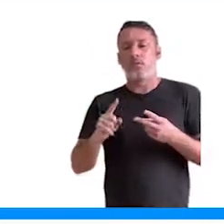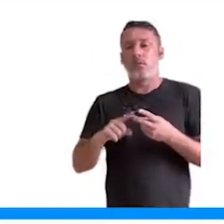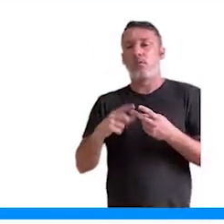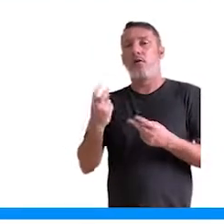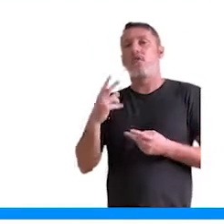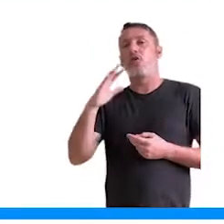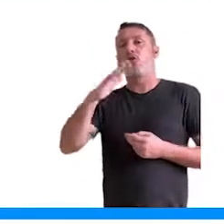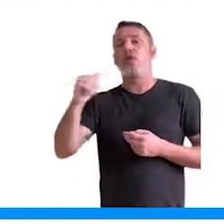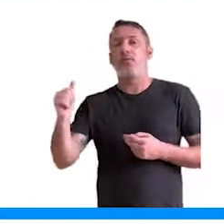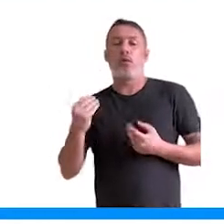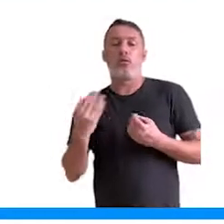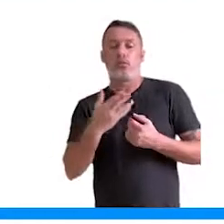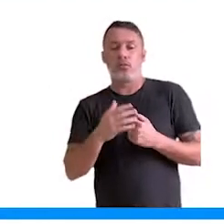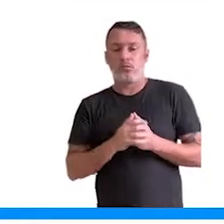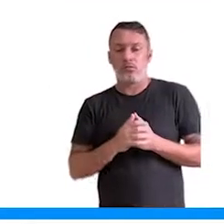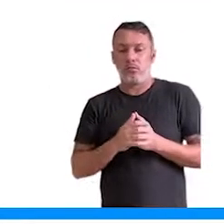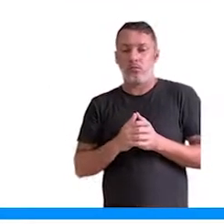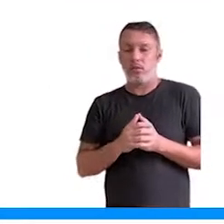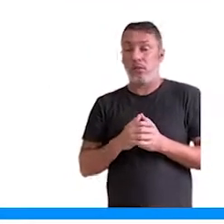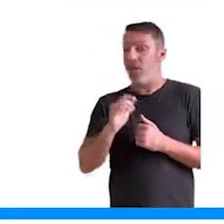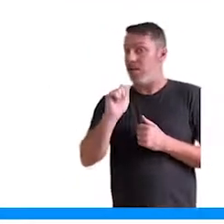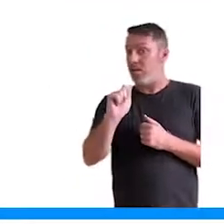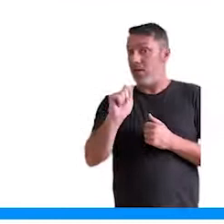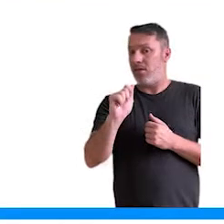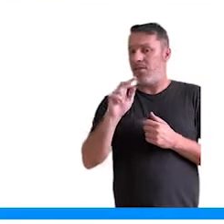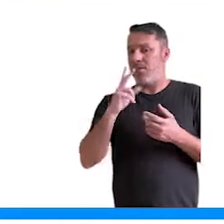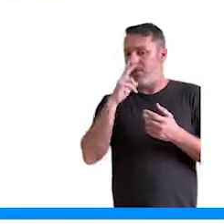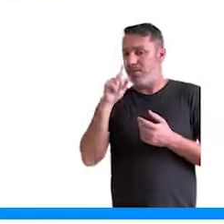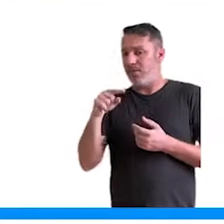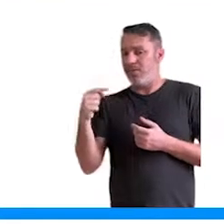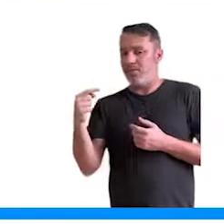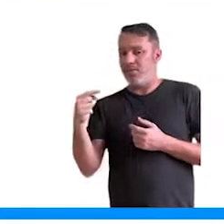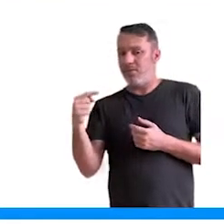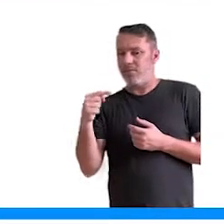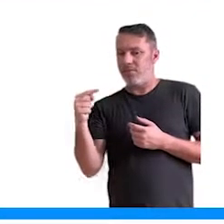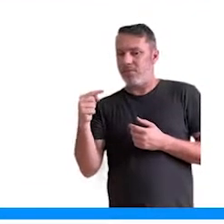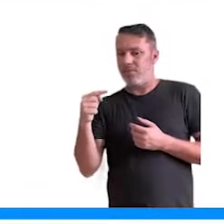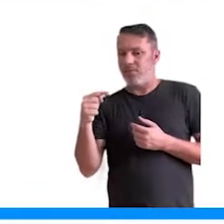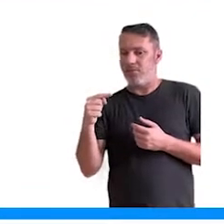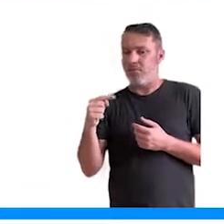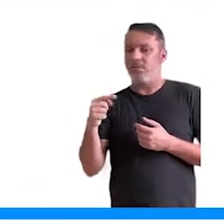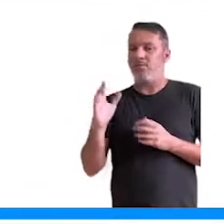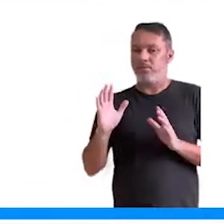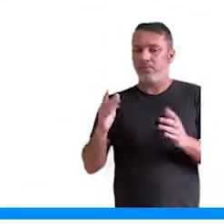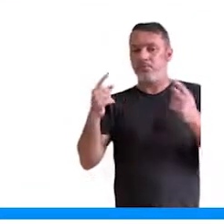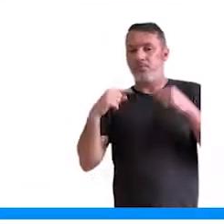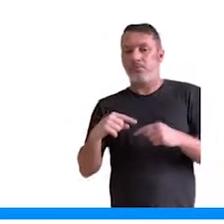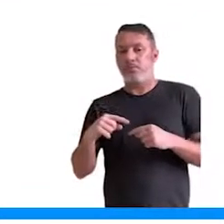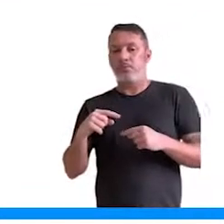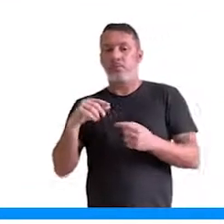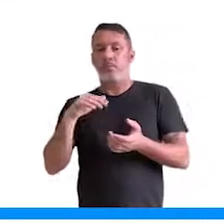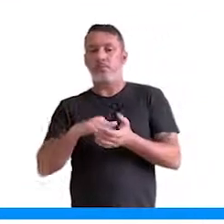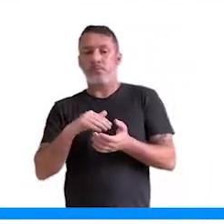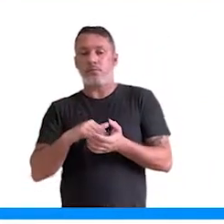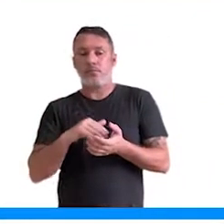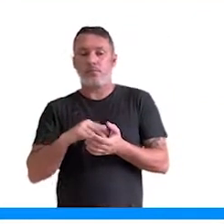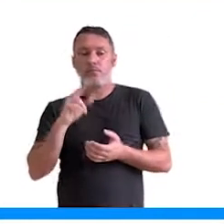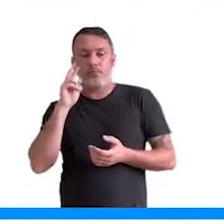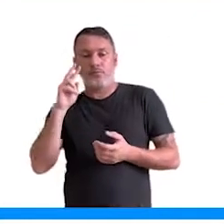llamarlos, vou chamá-los, ó, a perífrase precisa do a, né? Em português, em espanhol, em português não